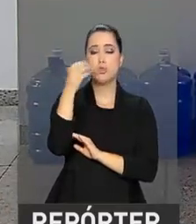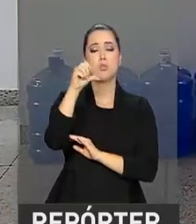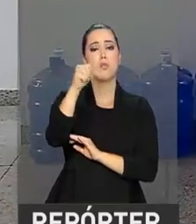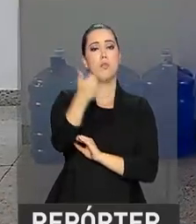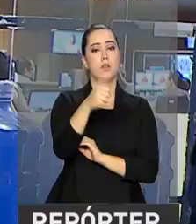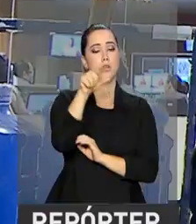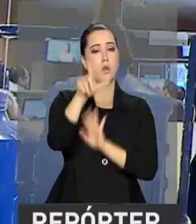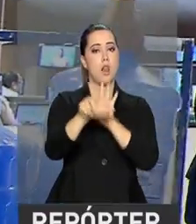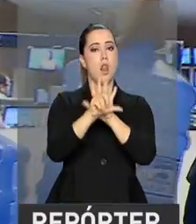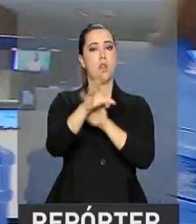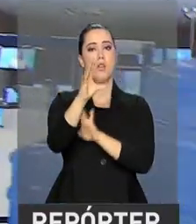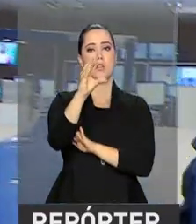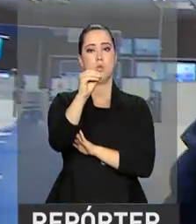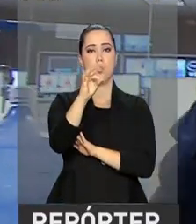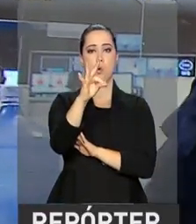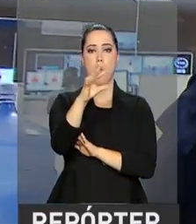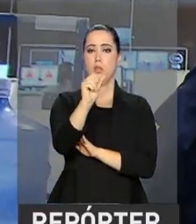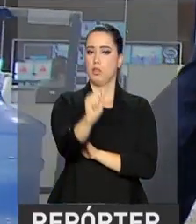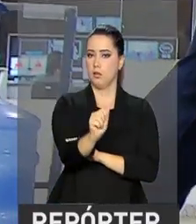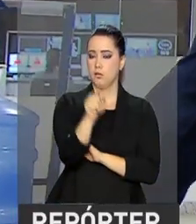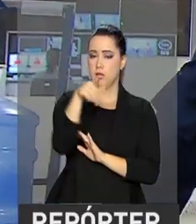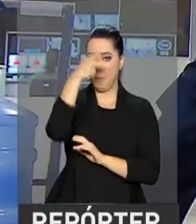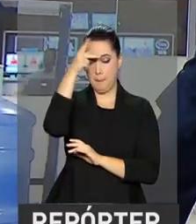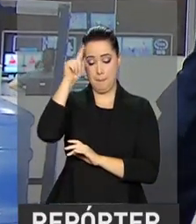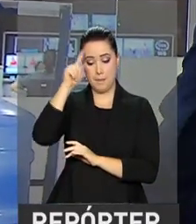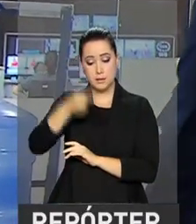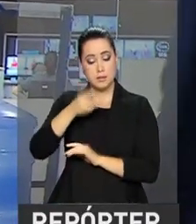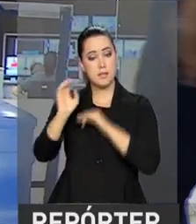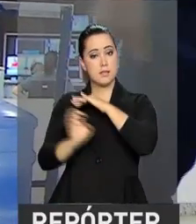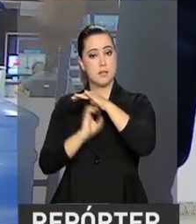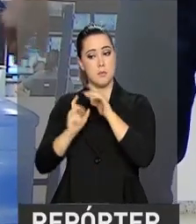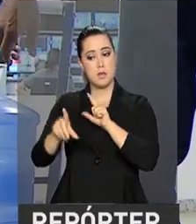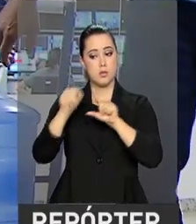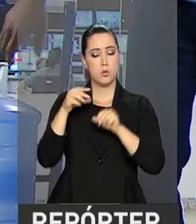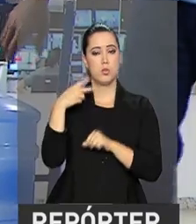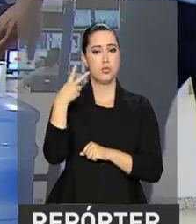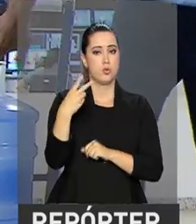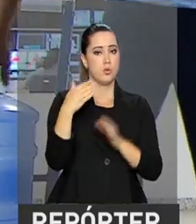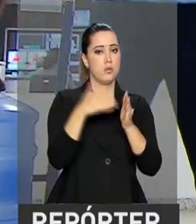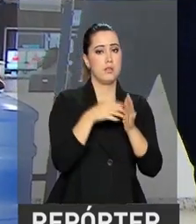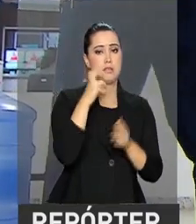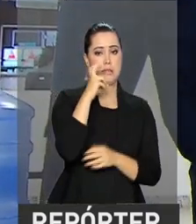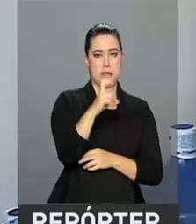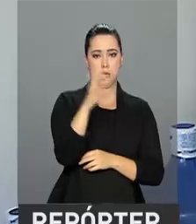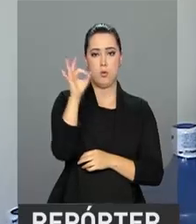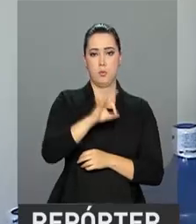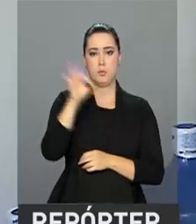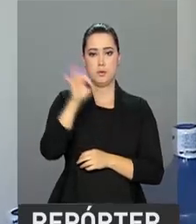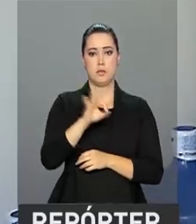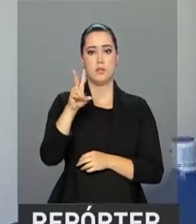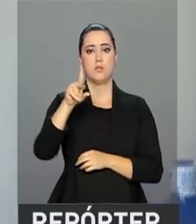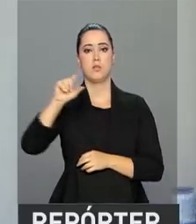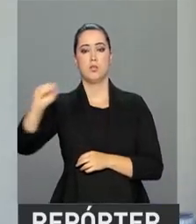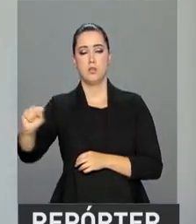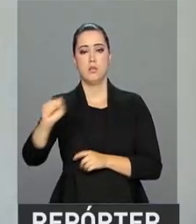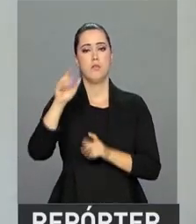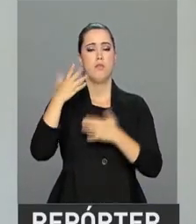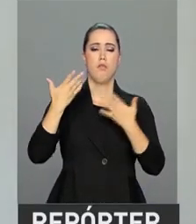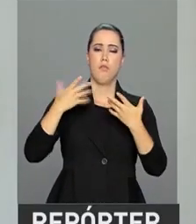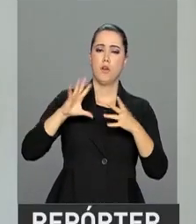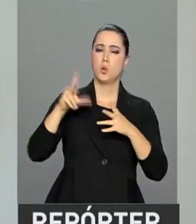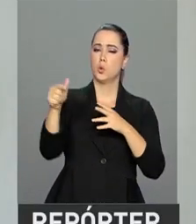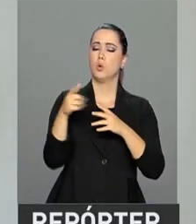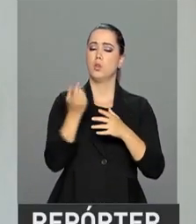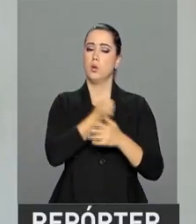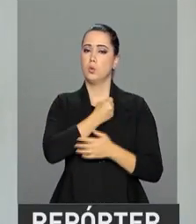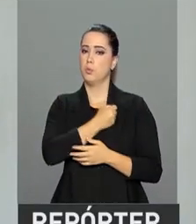chamada Lei de Cotas, que obriga as empresas a reservarem de 2 a 5% das vagas, dependendo do total